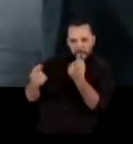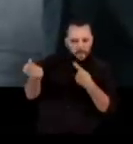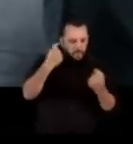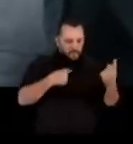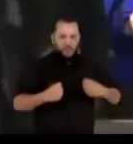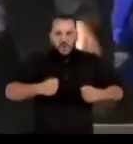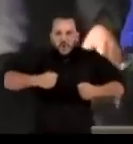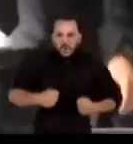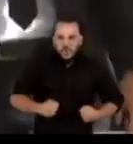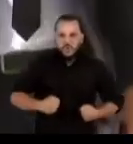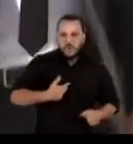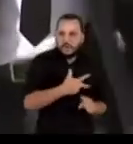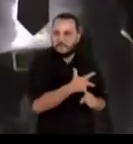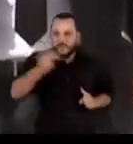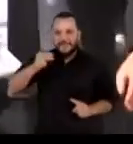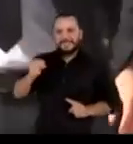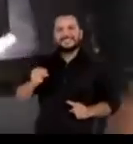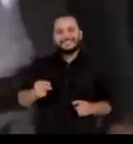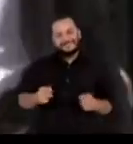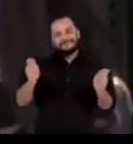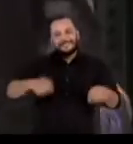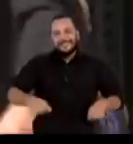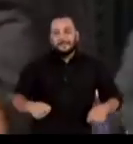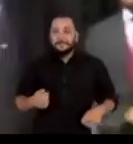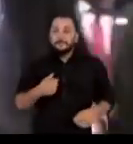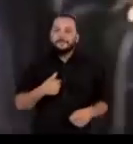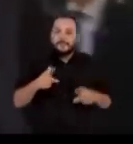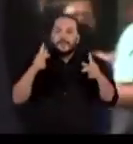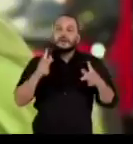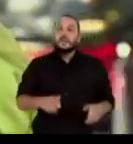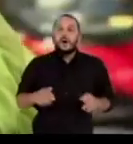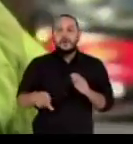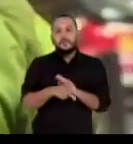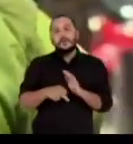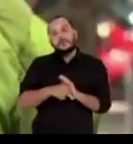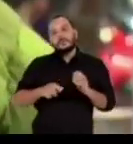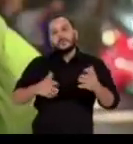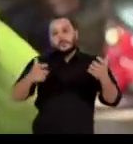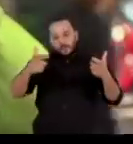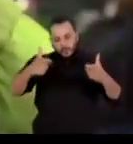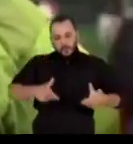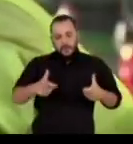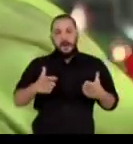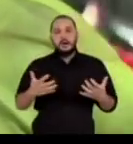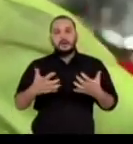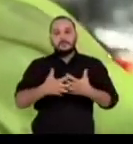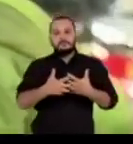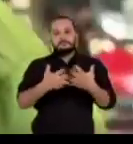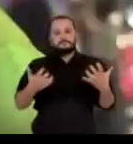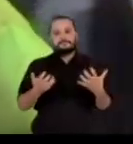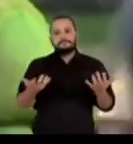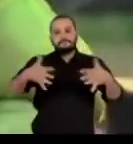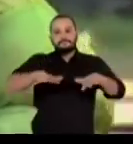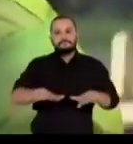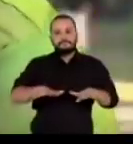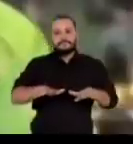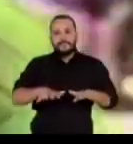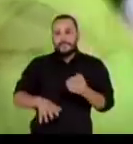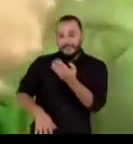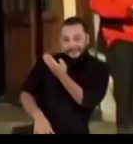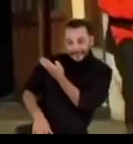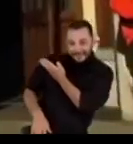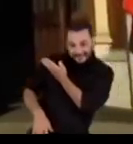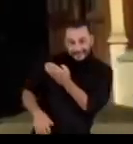mas sempre escapa. E segundo Johnson, esse é o caso da Grã-Bretanha. Um homem fantasiado com o personagem participou